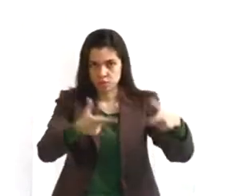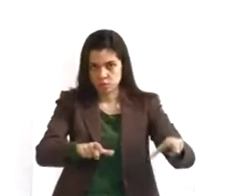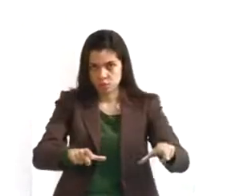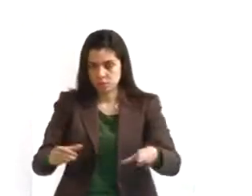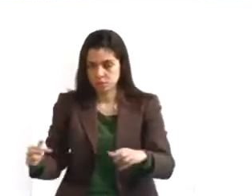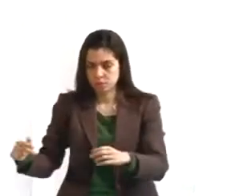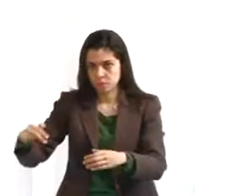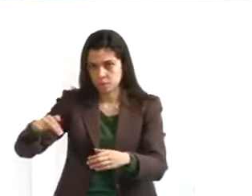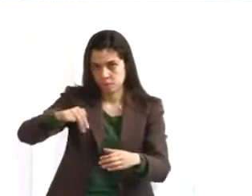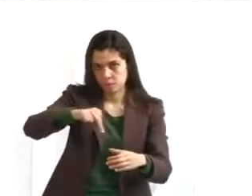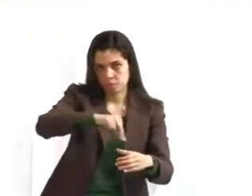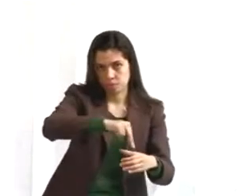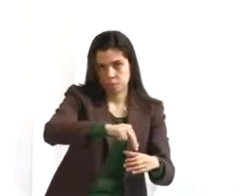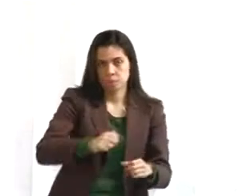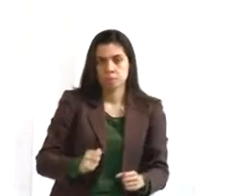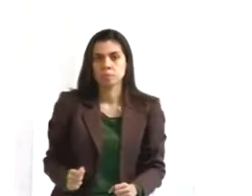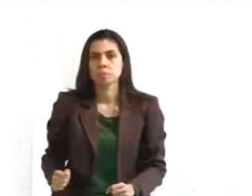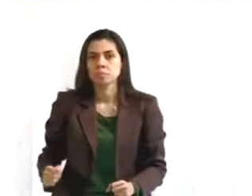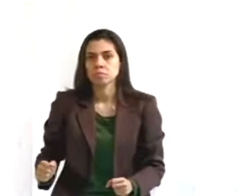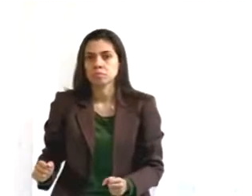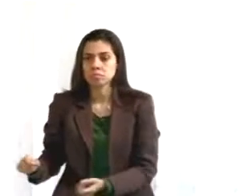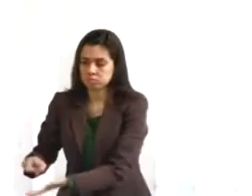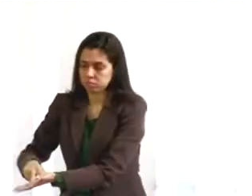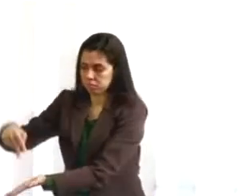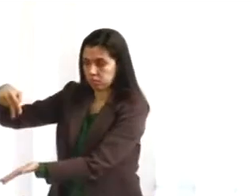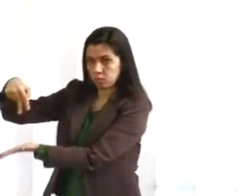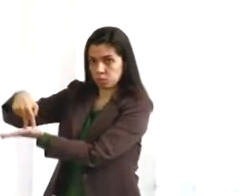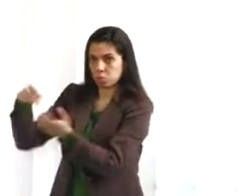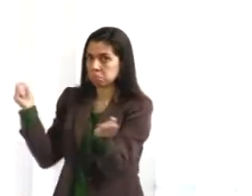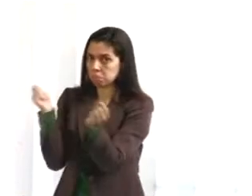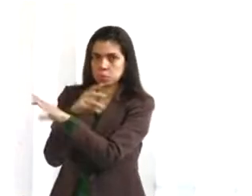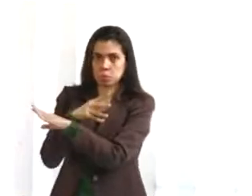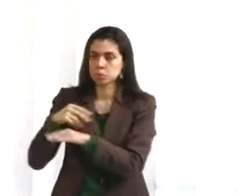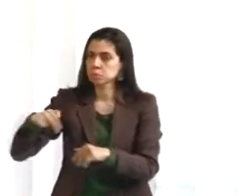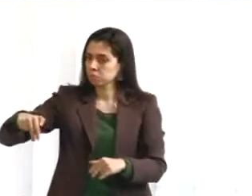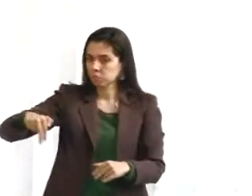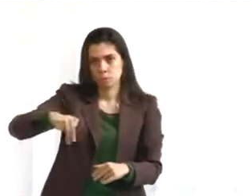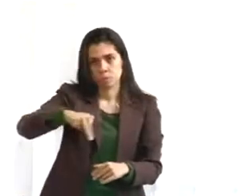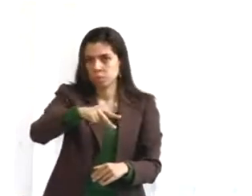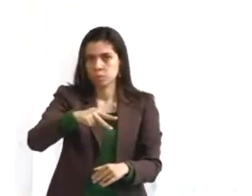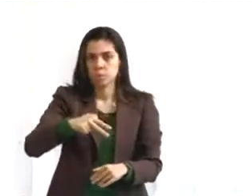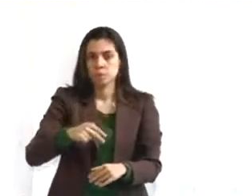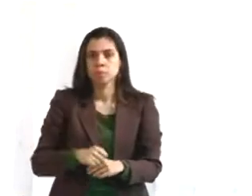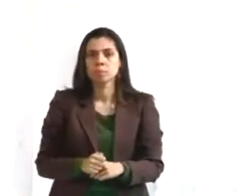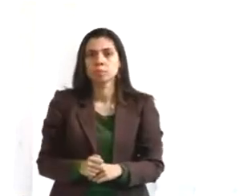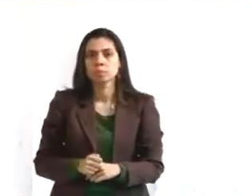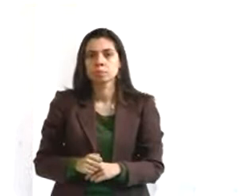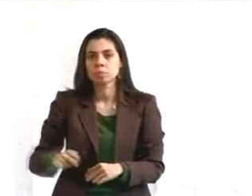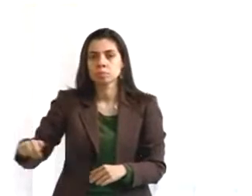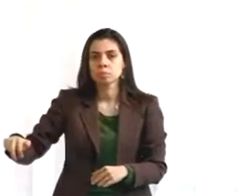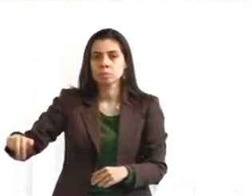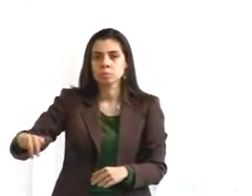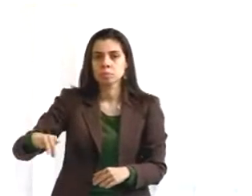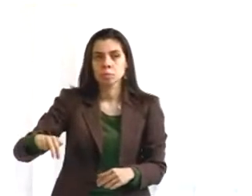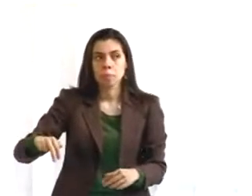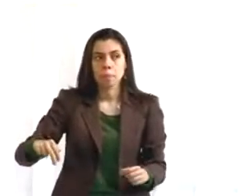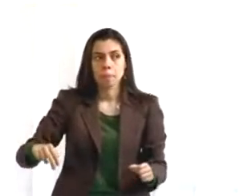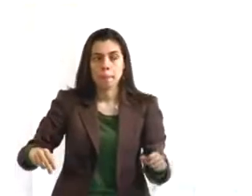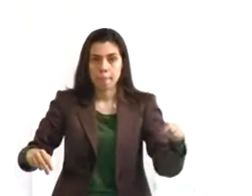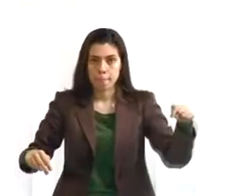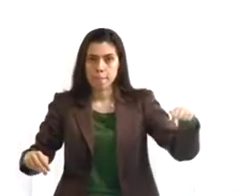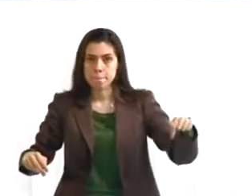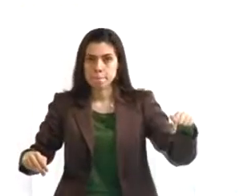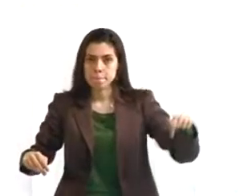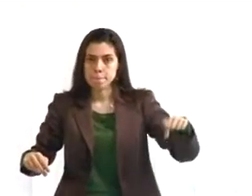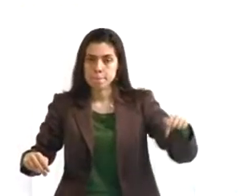deserto. Ele se levantou e foi. Eis que um etíope, eunuco alto oficial de